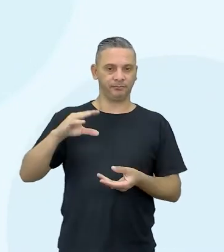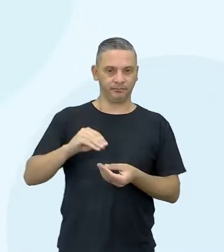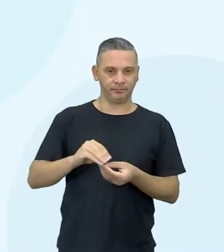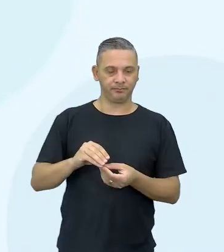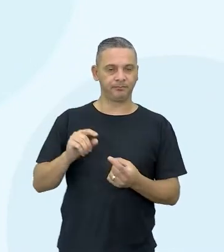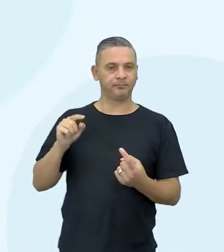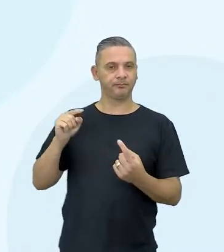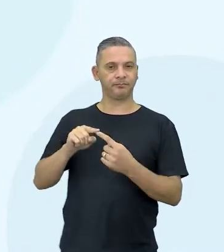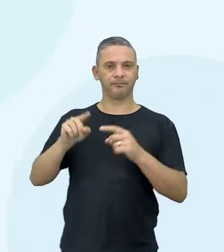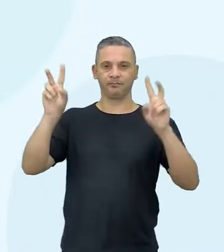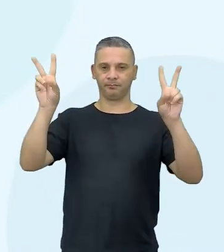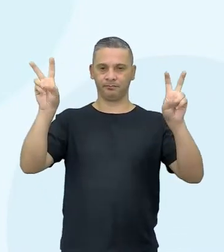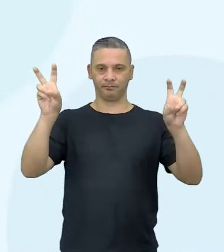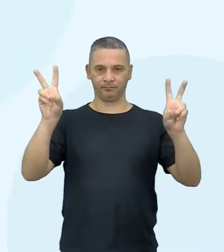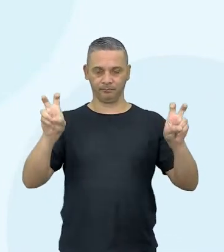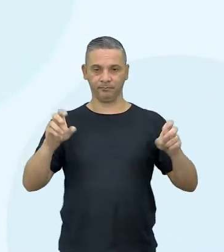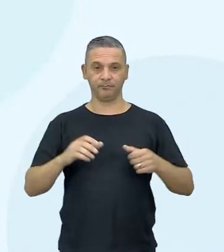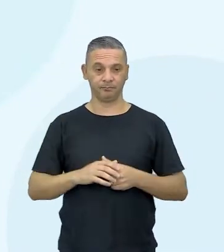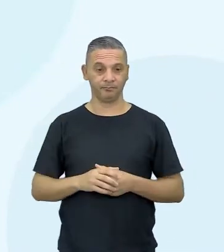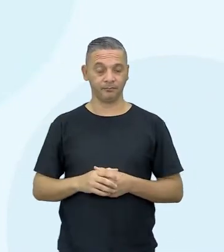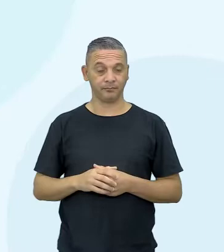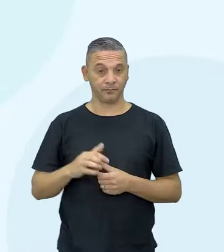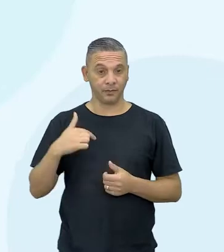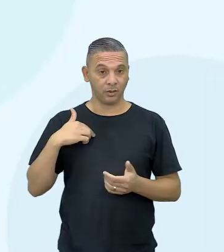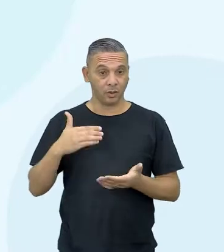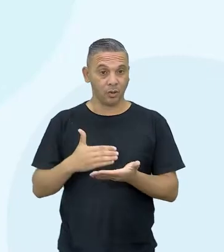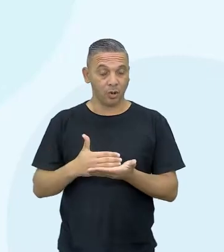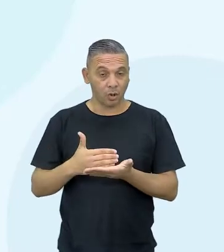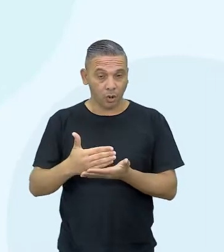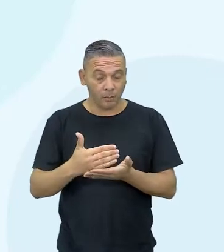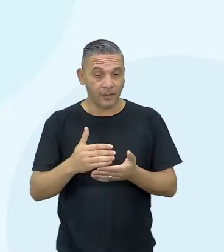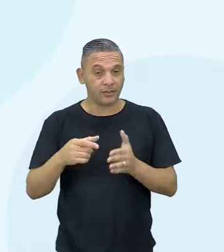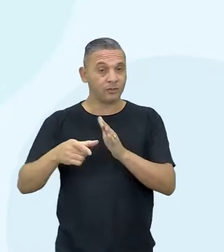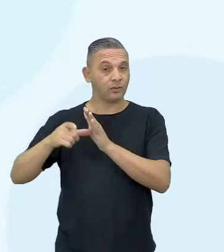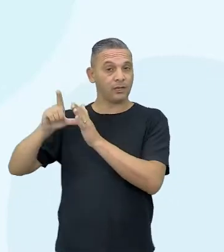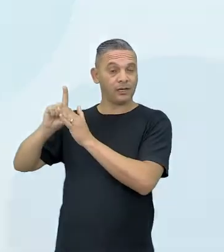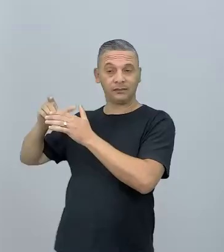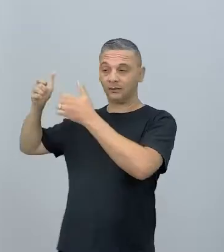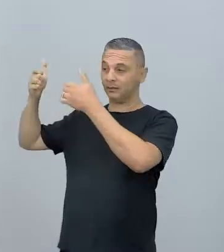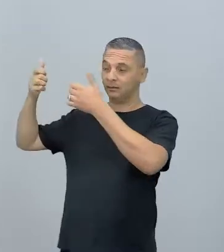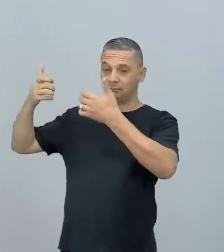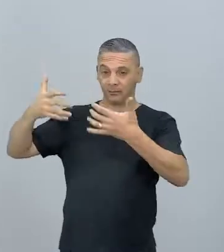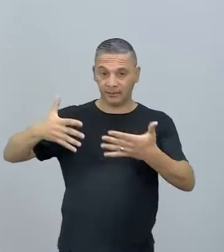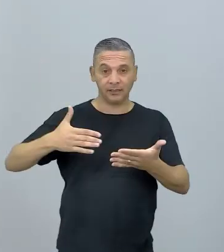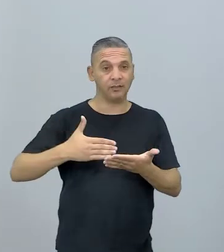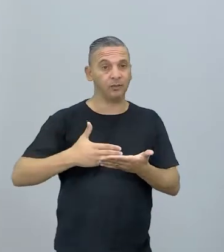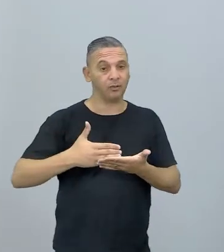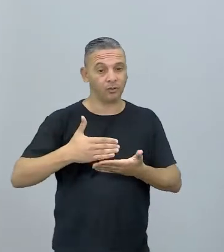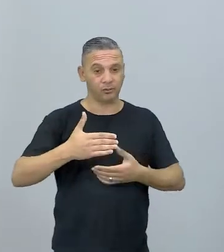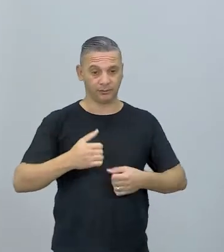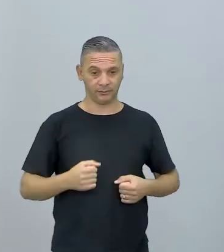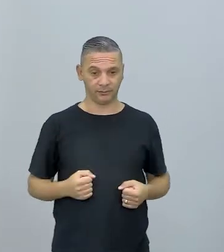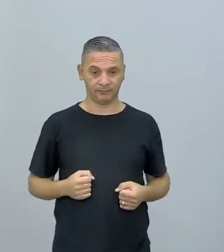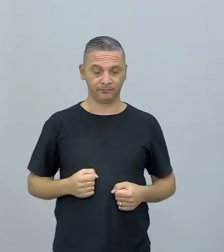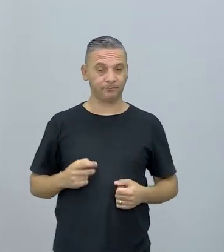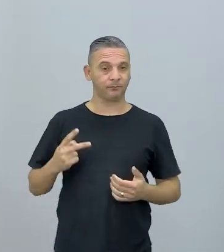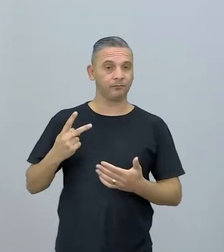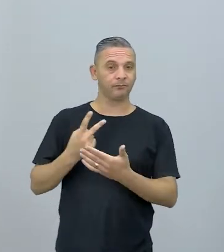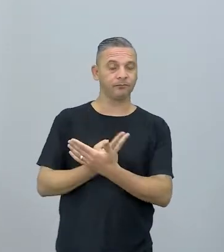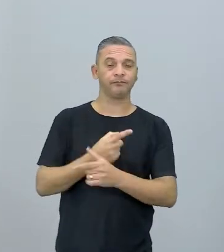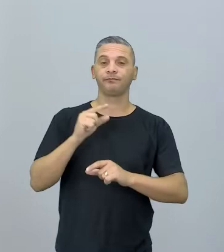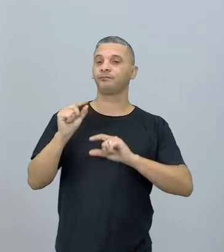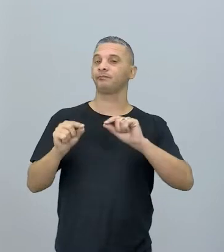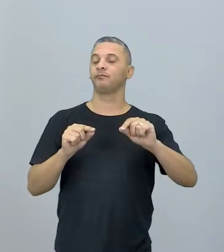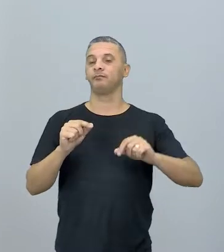desses assuntos. Pessoal, eu já comecei a falar desses assuntos na aula passada, e então o que acontece,